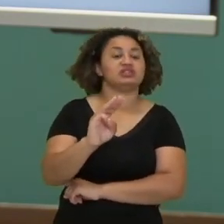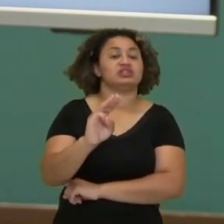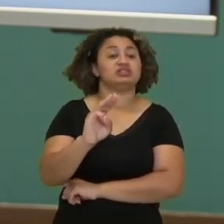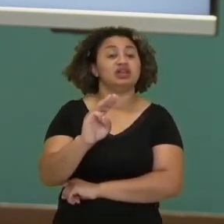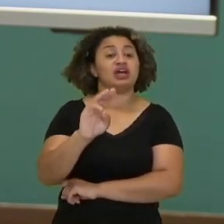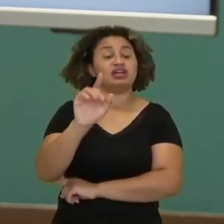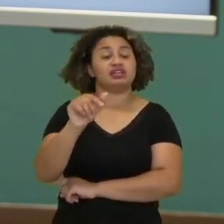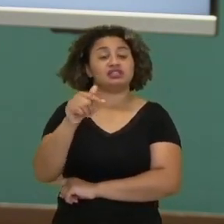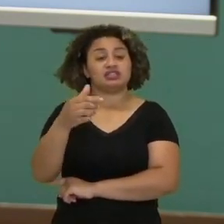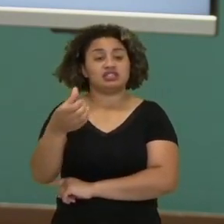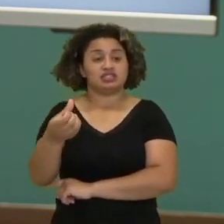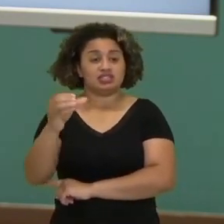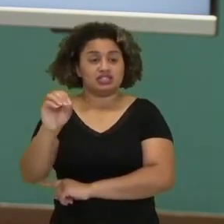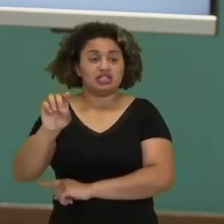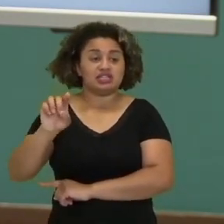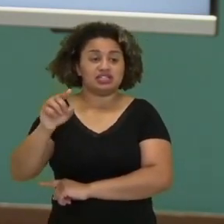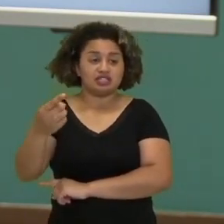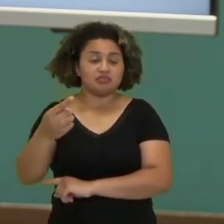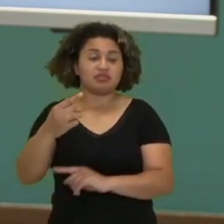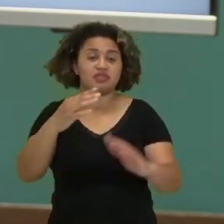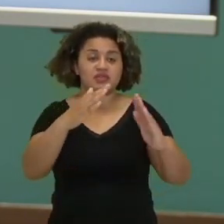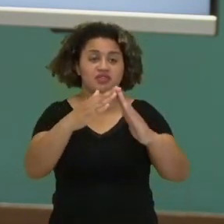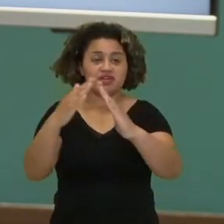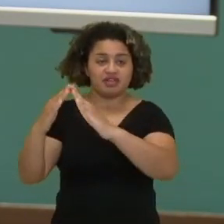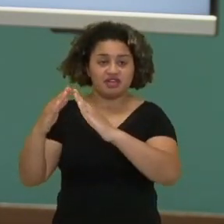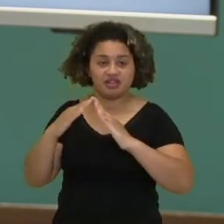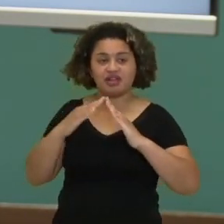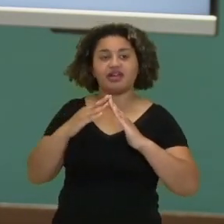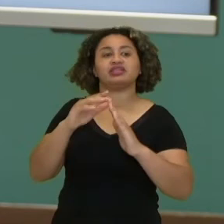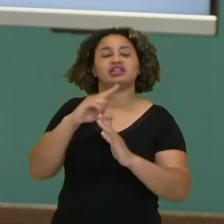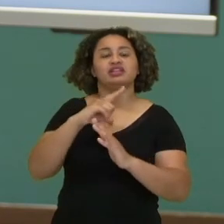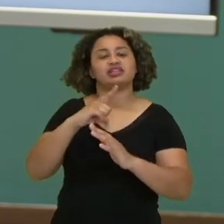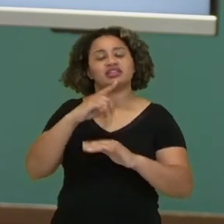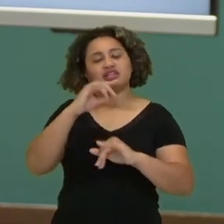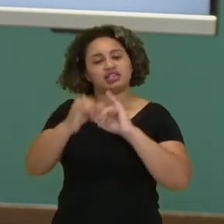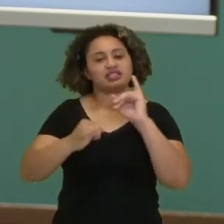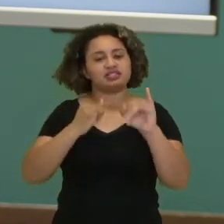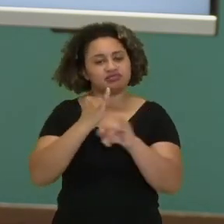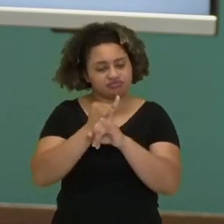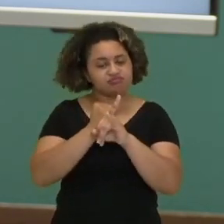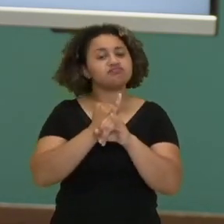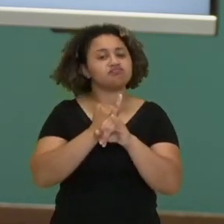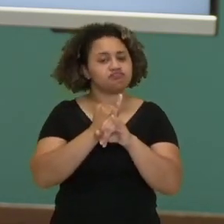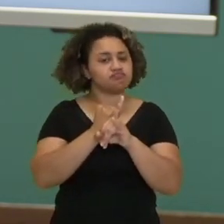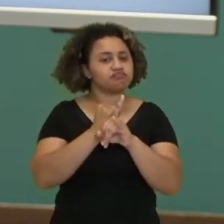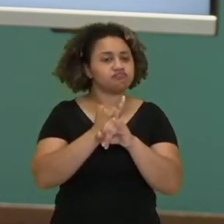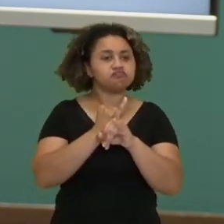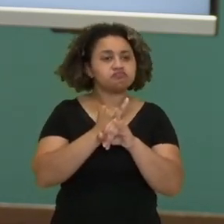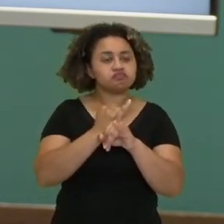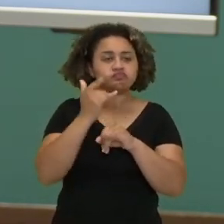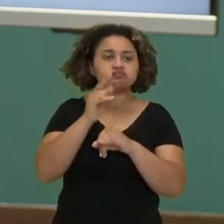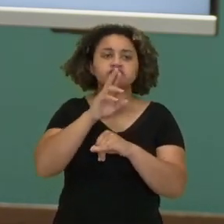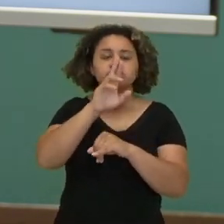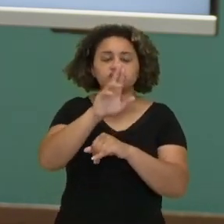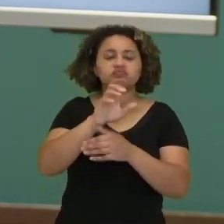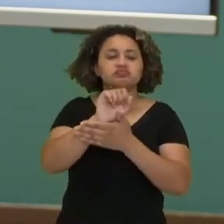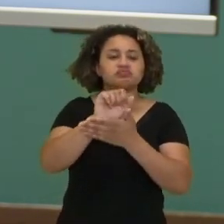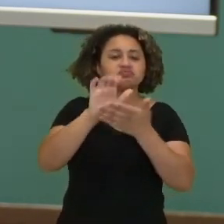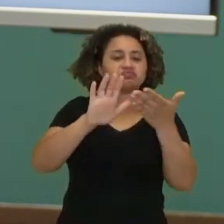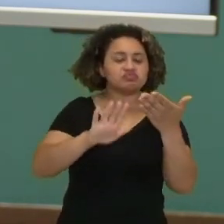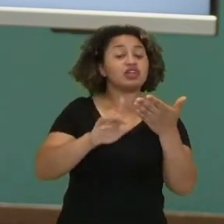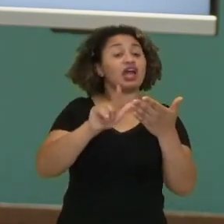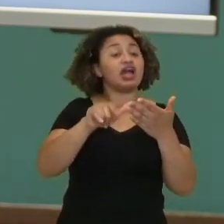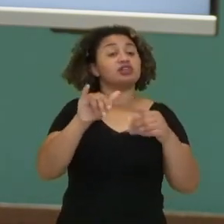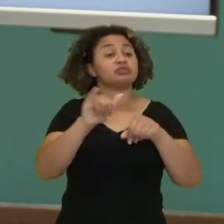760 mil domicílios possuem acesso à internet, tá? Então, essa é